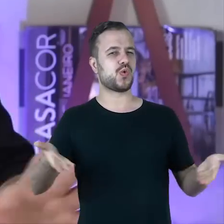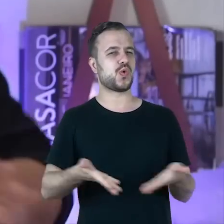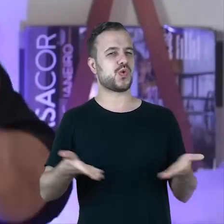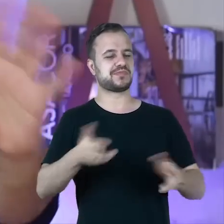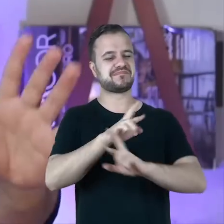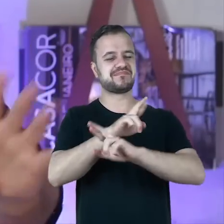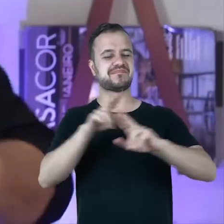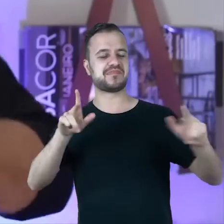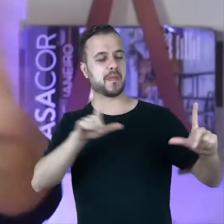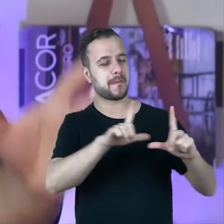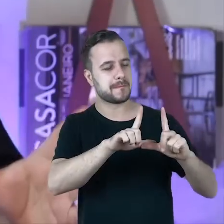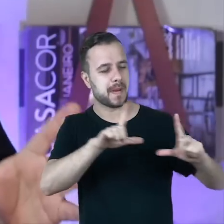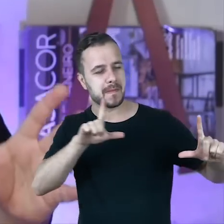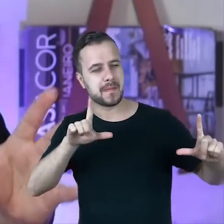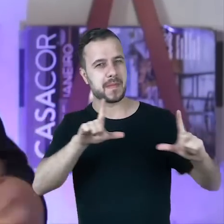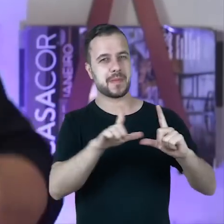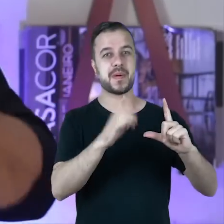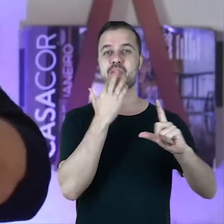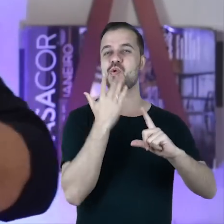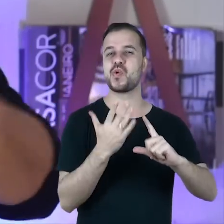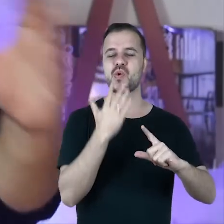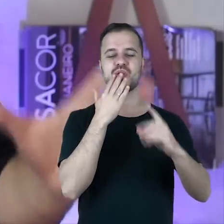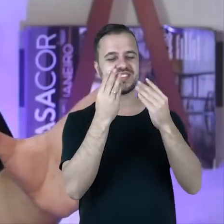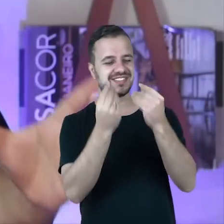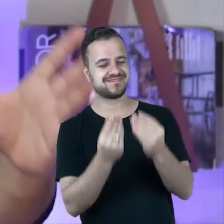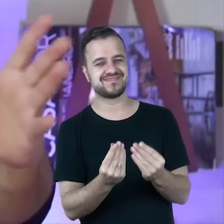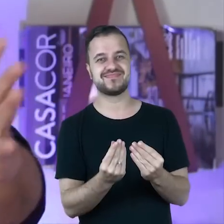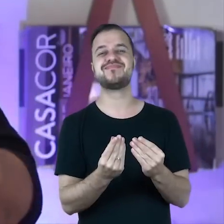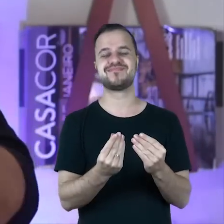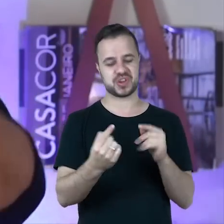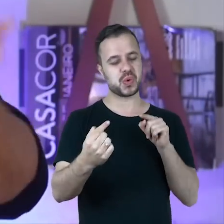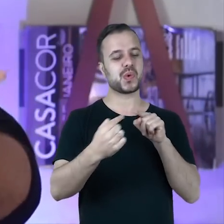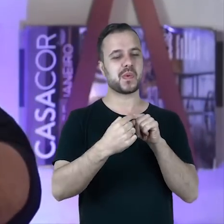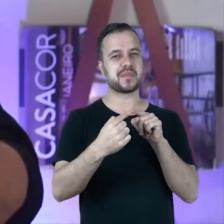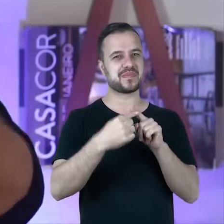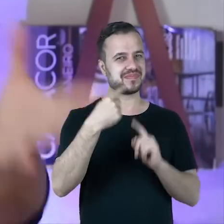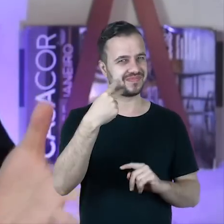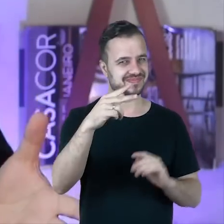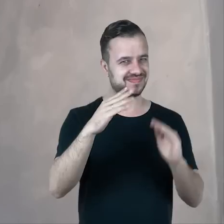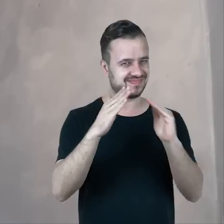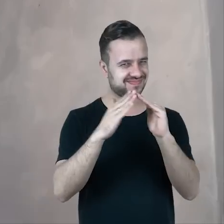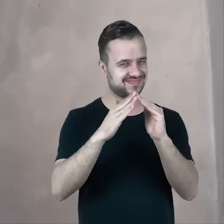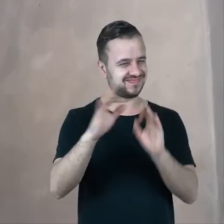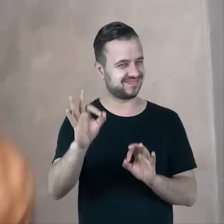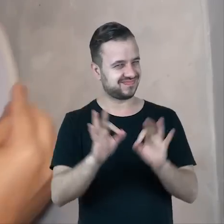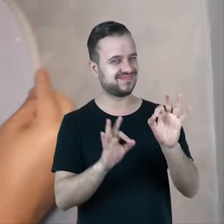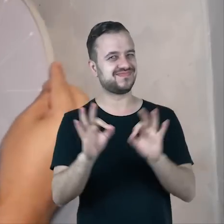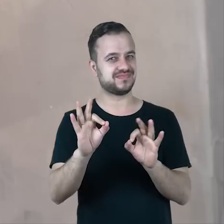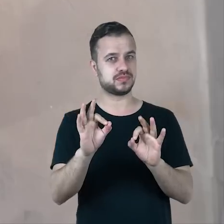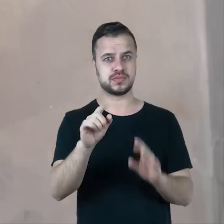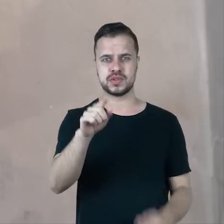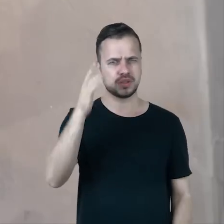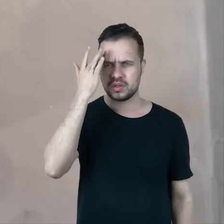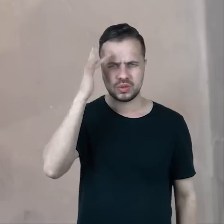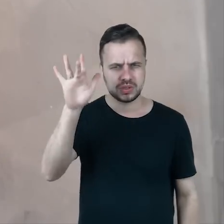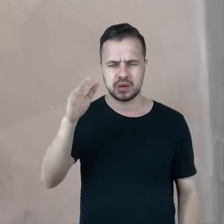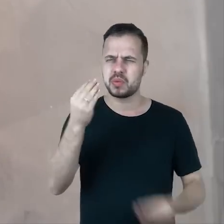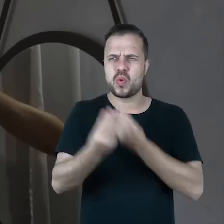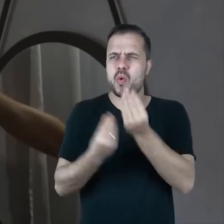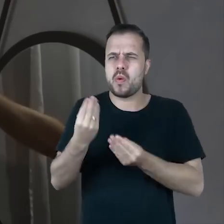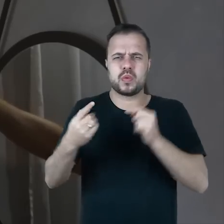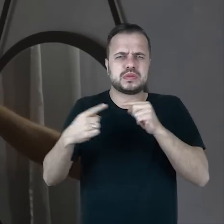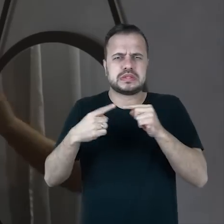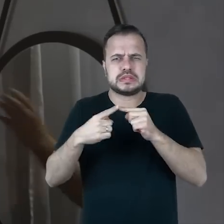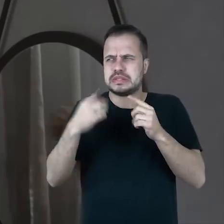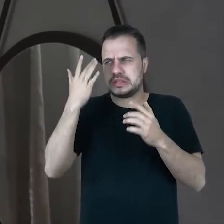várias cores, formatos, texturas diferentes e sempre tem um relógio que combina com o seu estilo e com a sua decoração. Mas se você não sabe como combinar ele